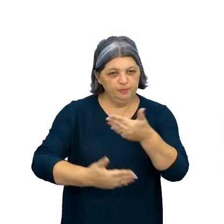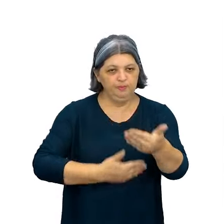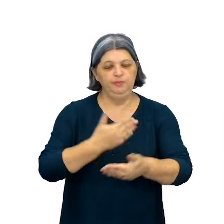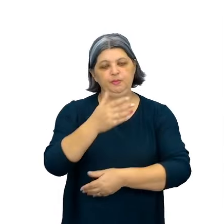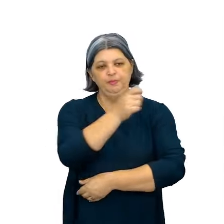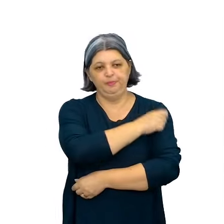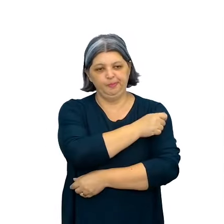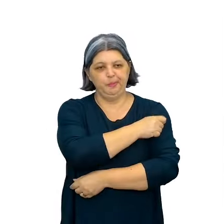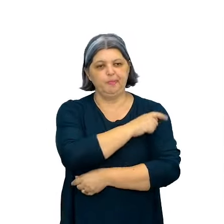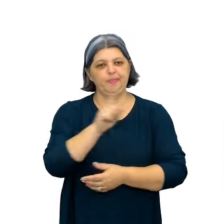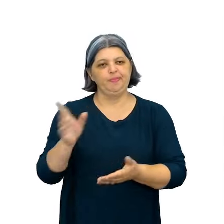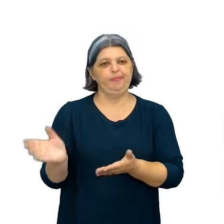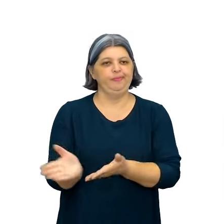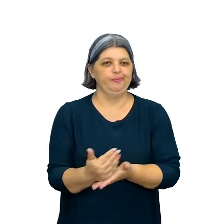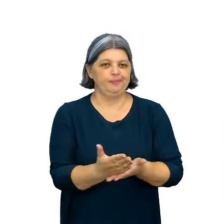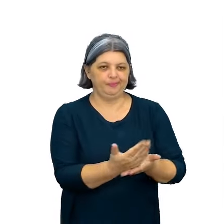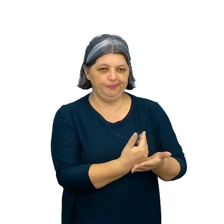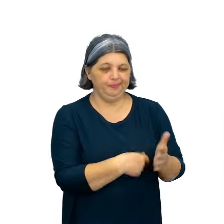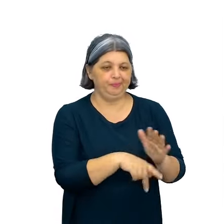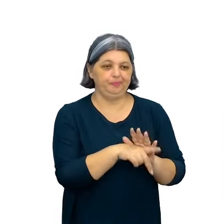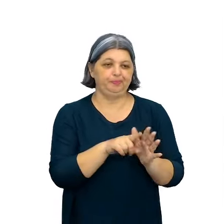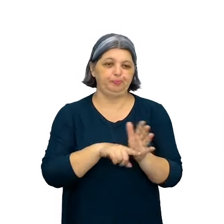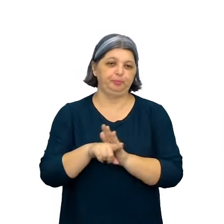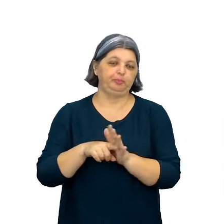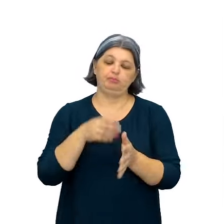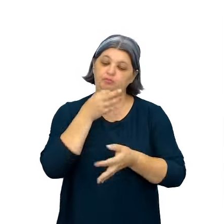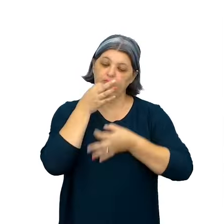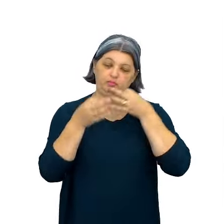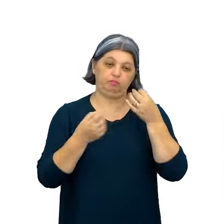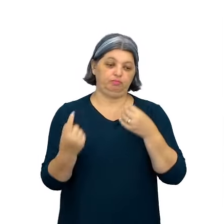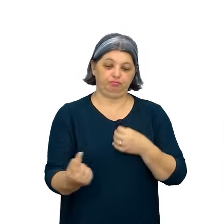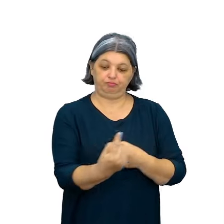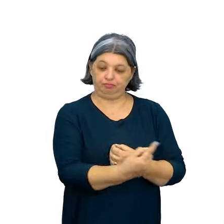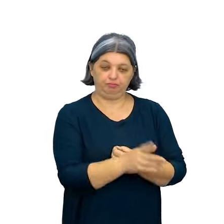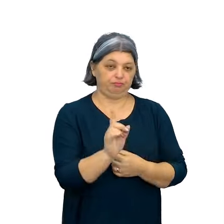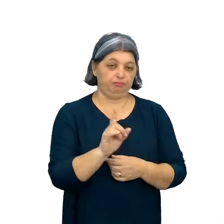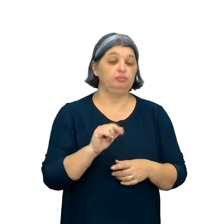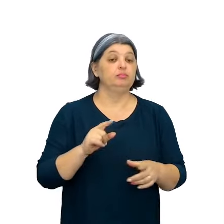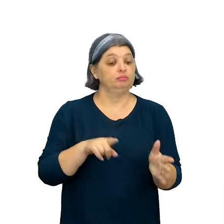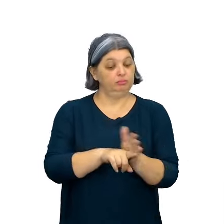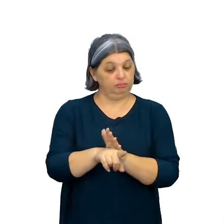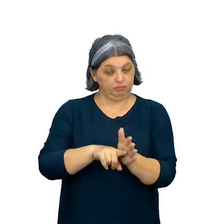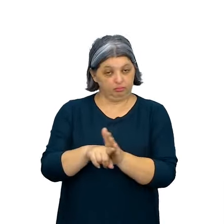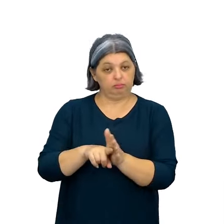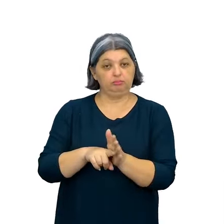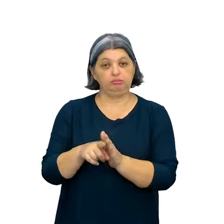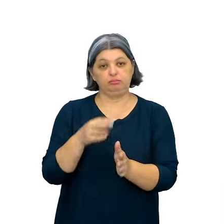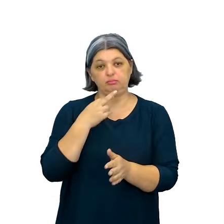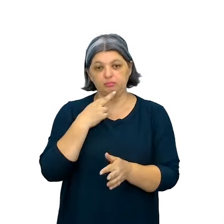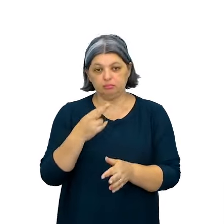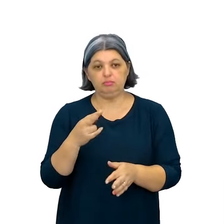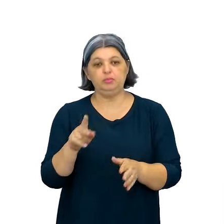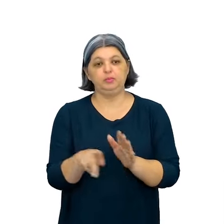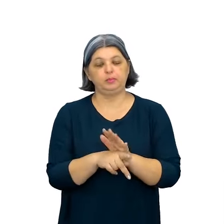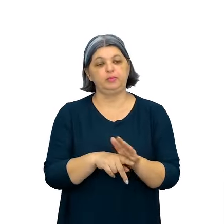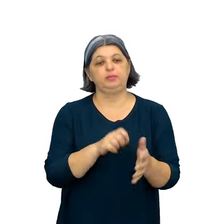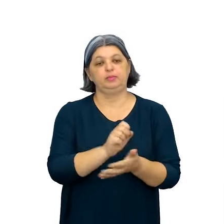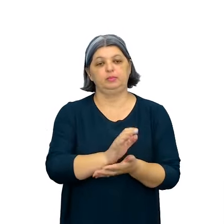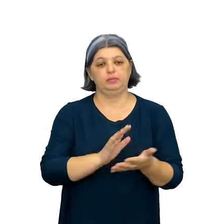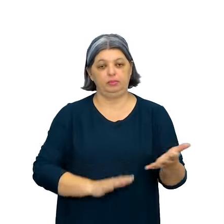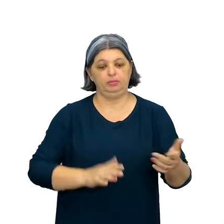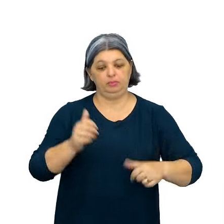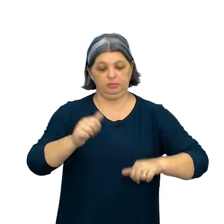a coleta de evidência não deve ser pautada em opiniões individuais, mas a partir de estudos de resultados extraídos nas atividades